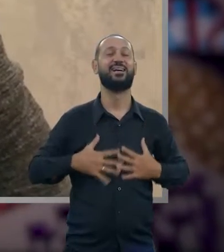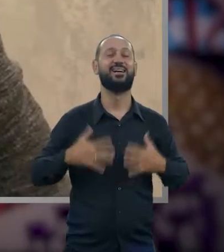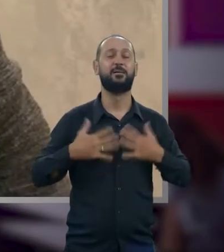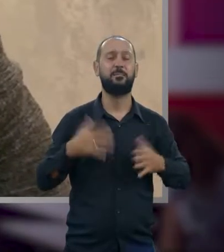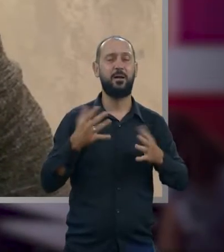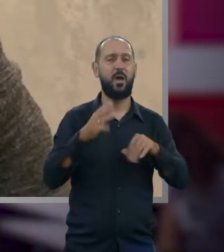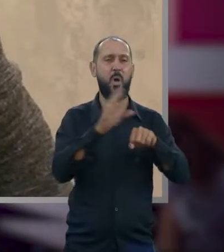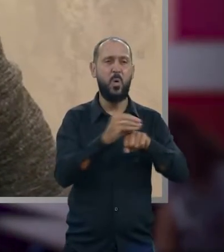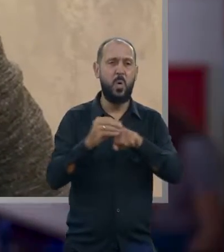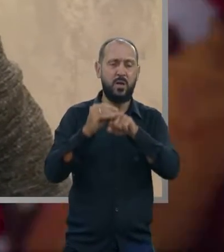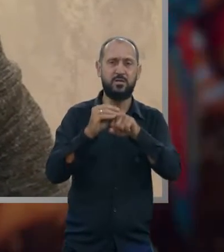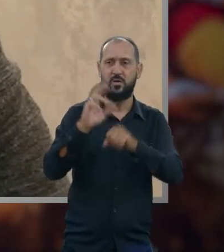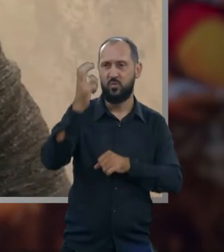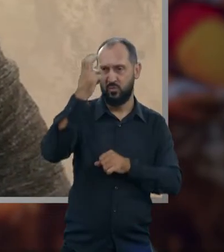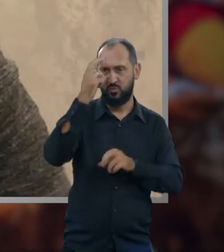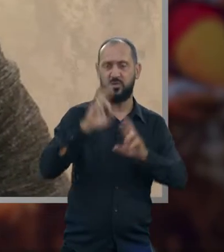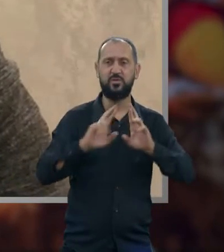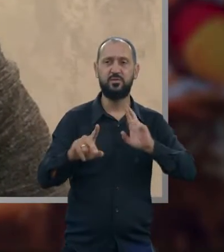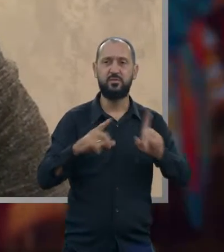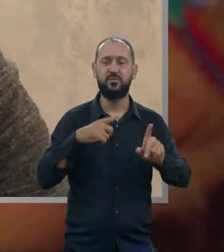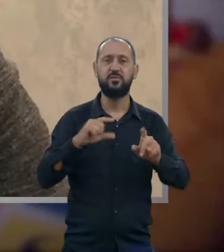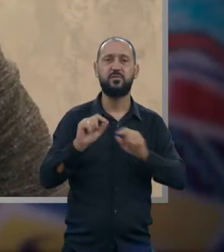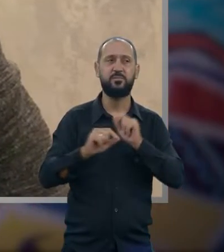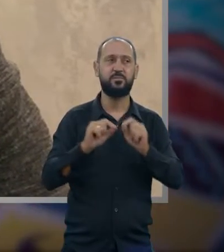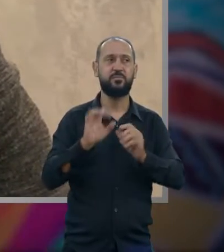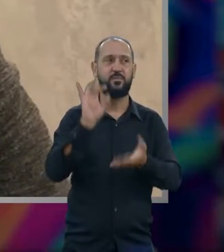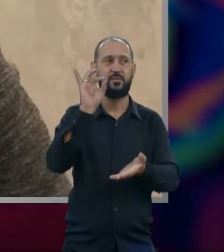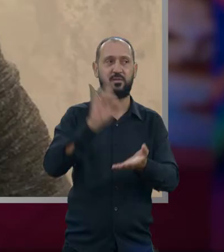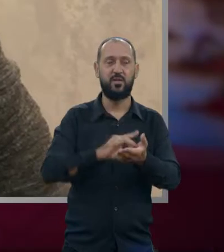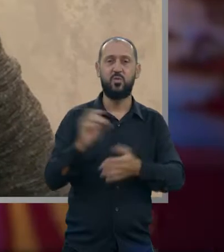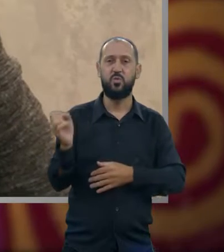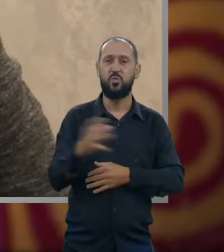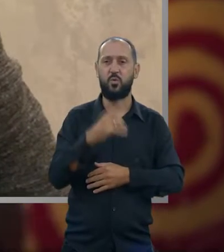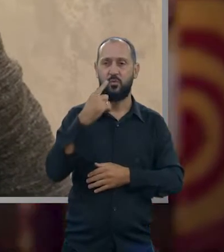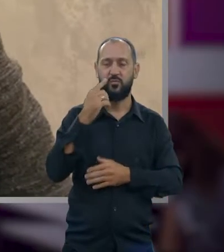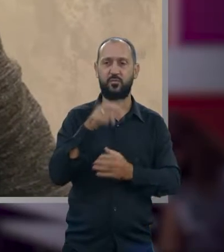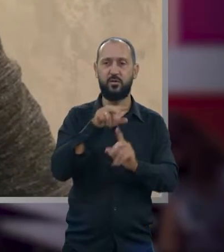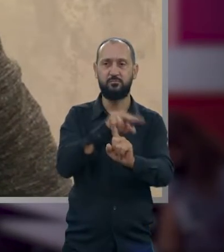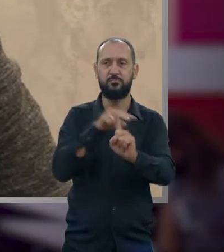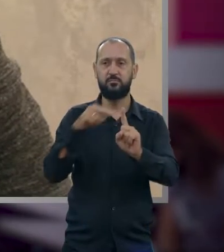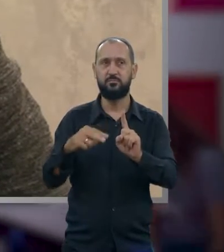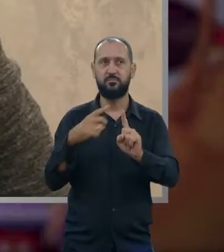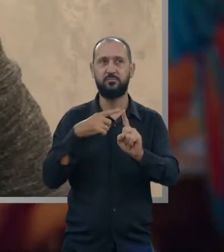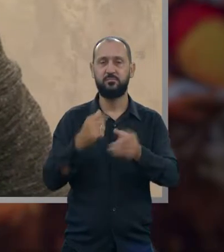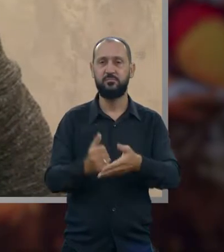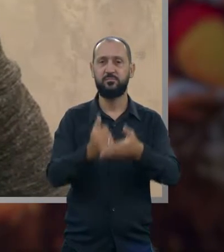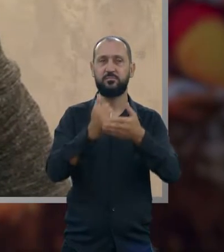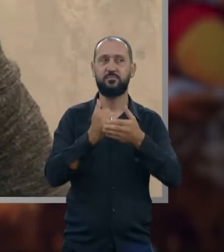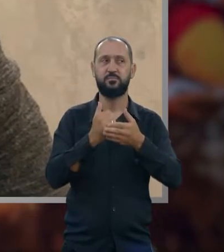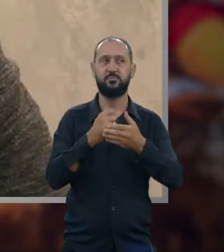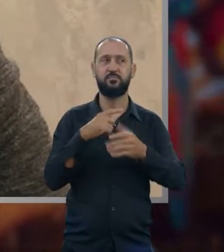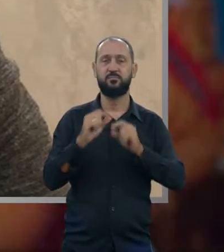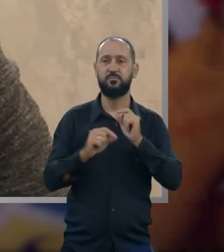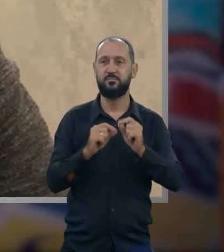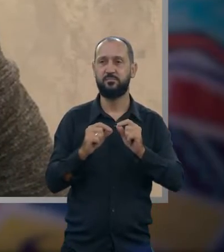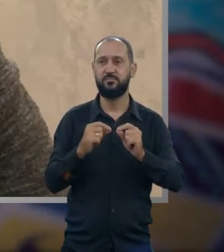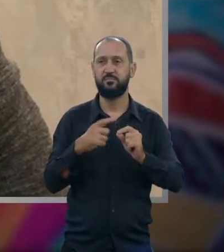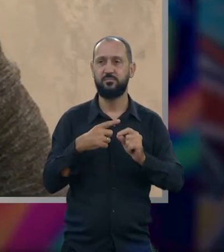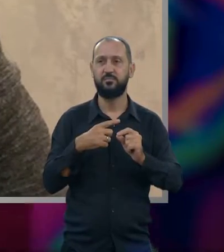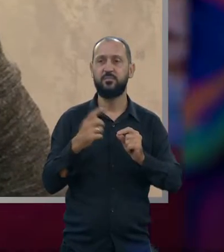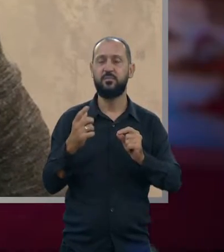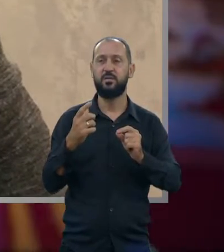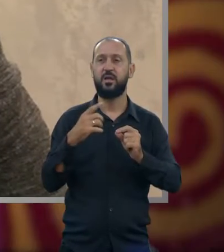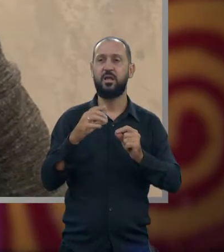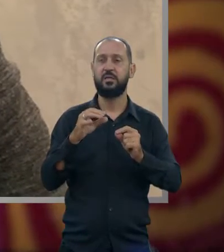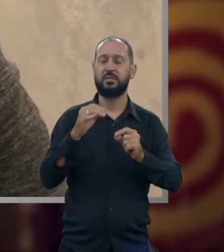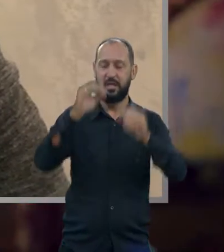conhecimento de culturas diferentes, trazem novas realidades e perspectivas e nos auxiliam na formação da construção da